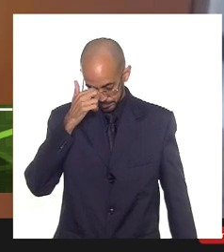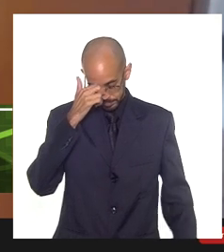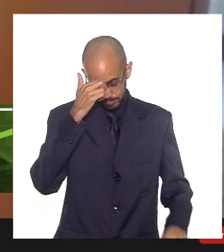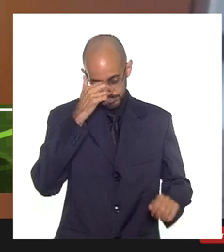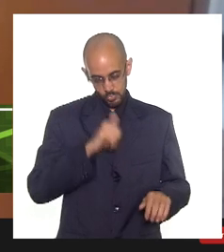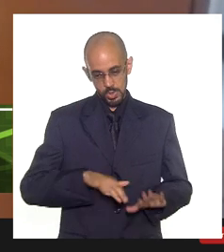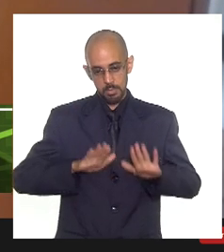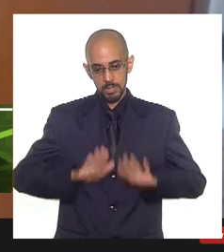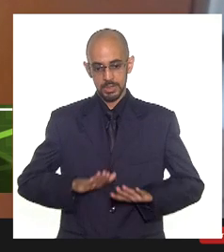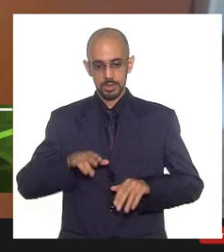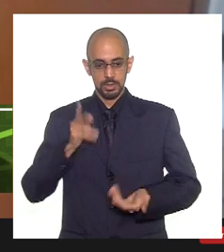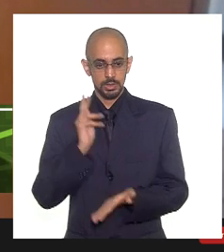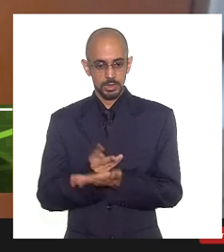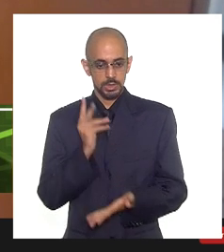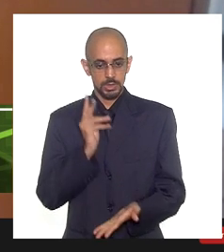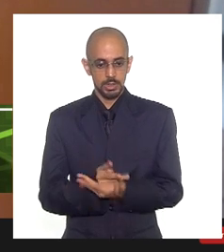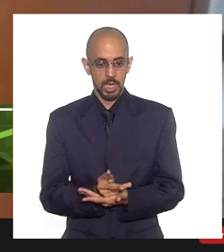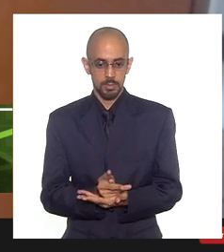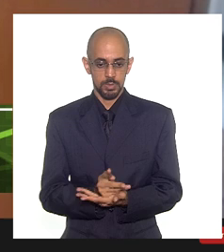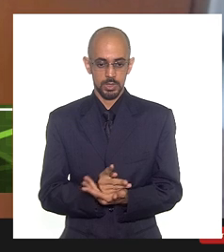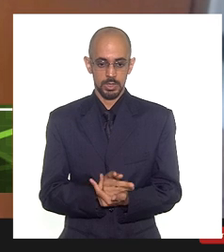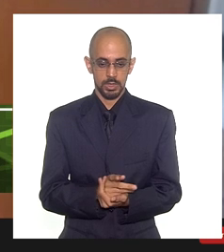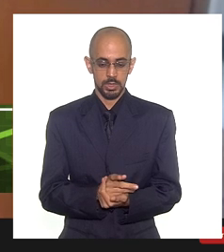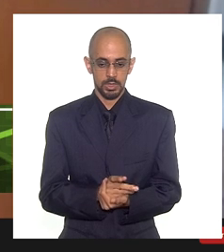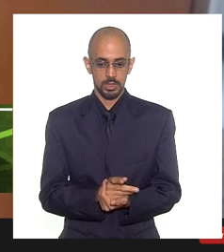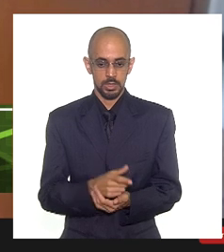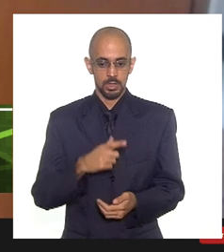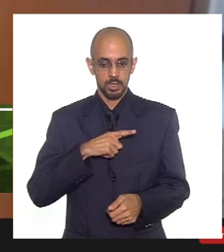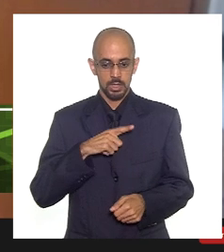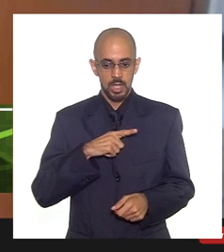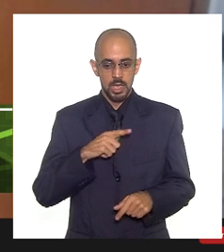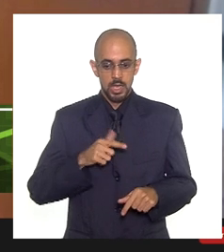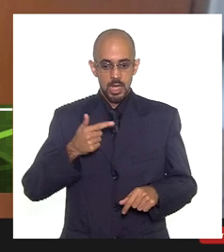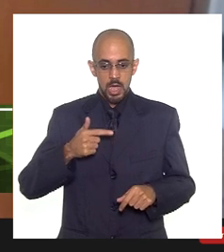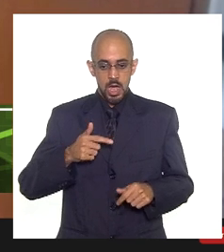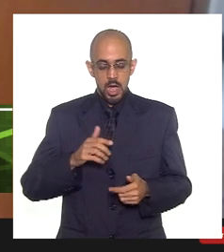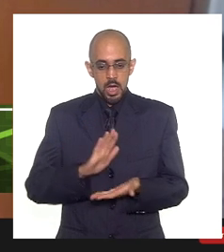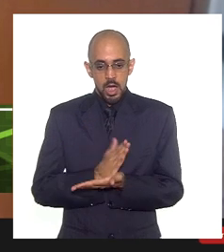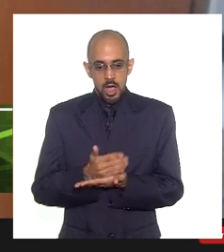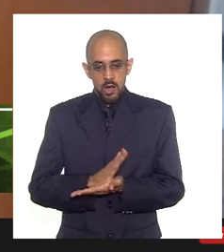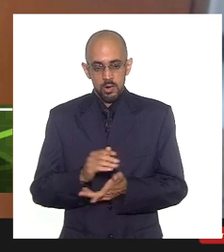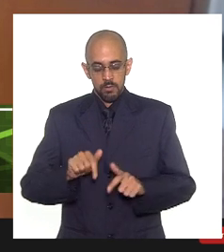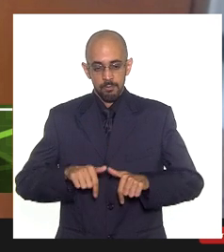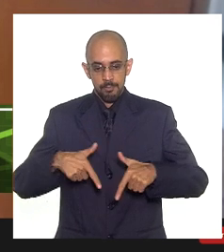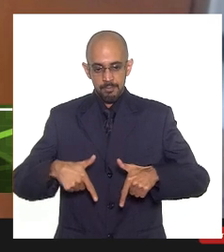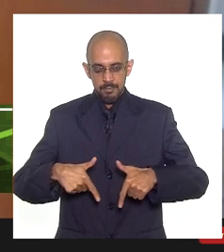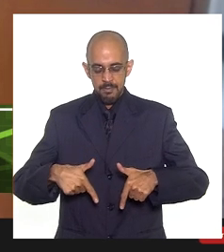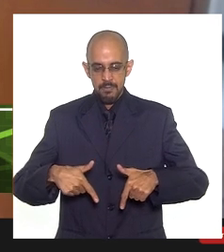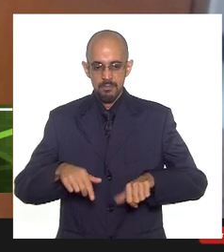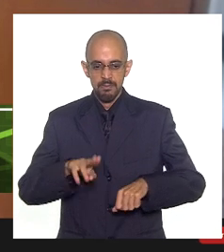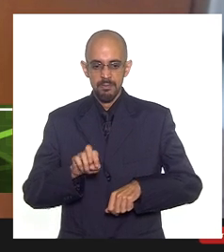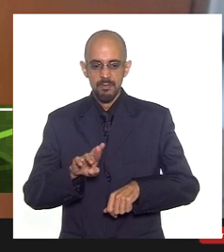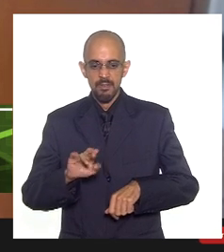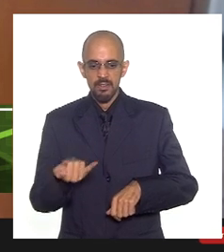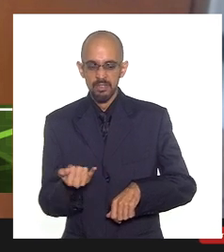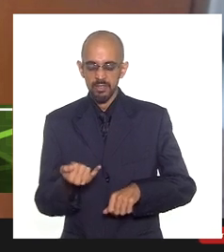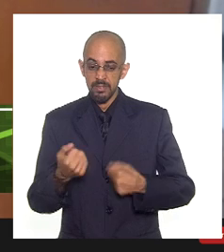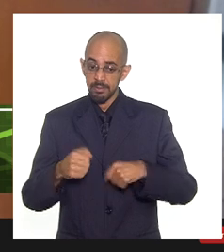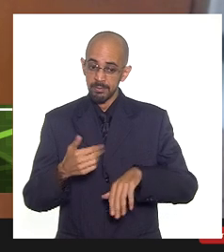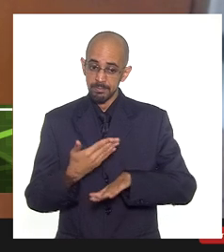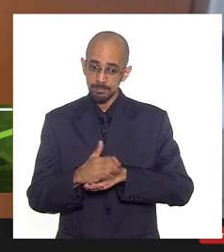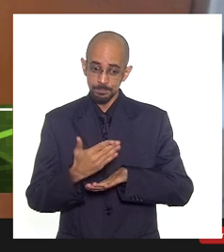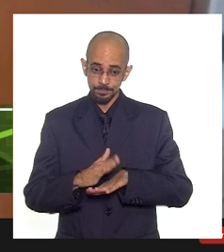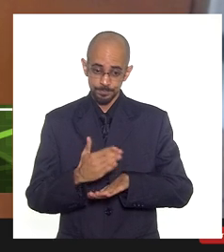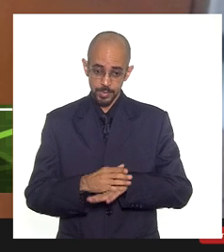toda vez que algo algum ato que a UERJ precisa praticar vai ser